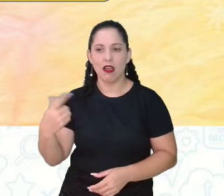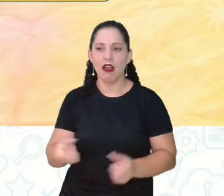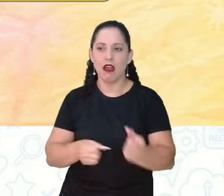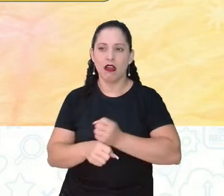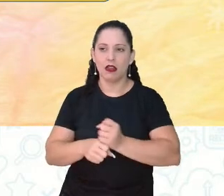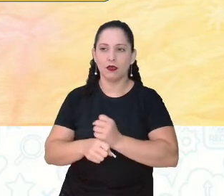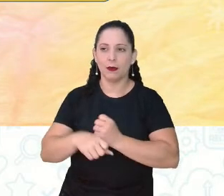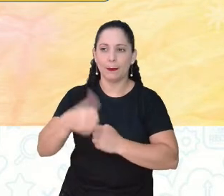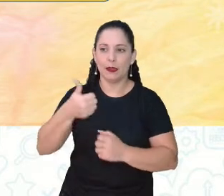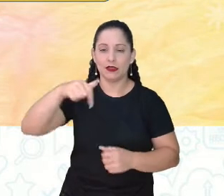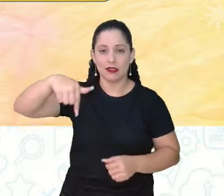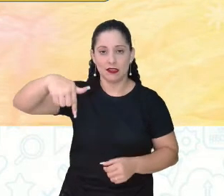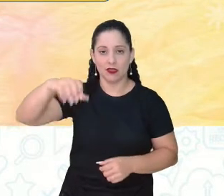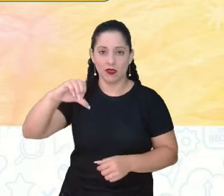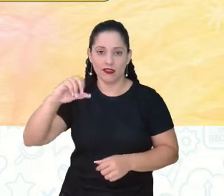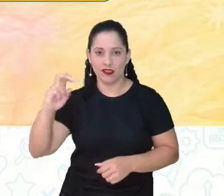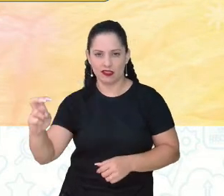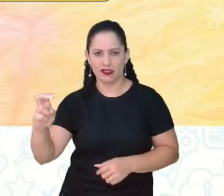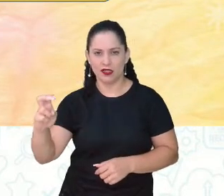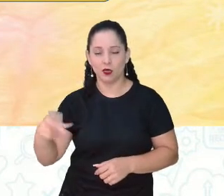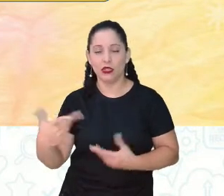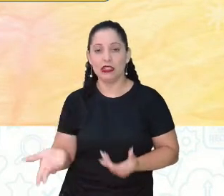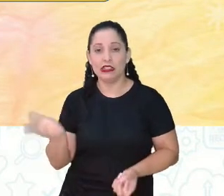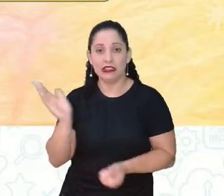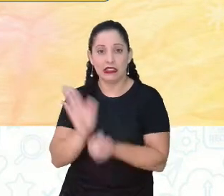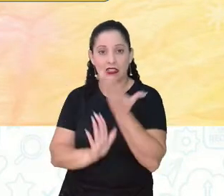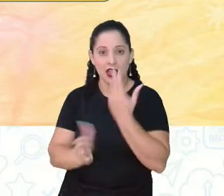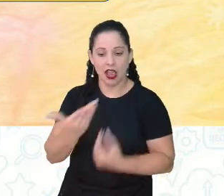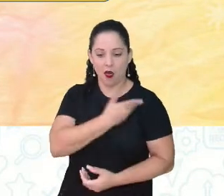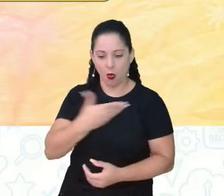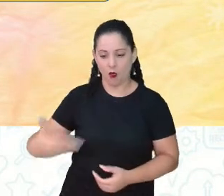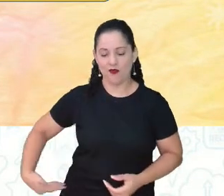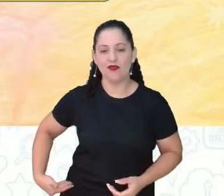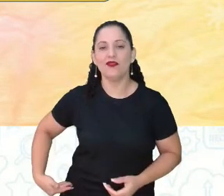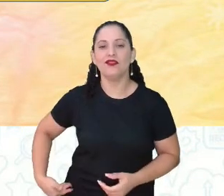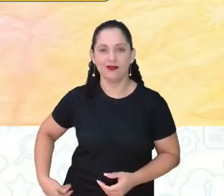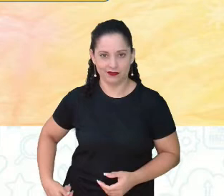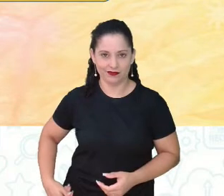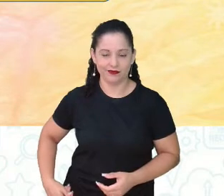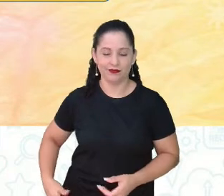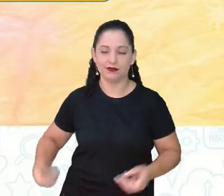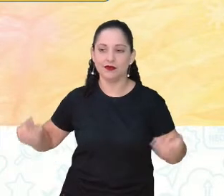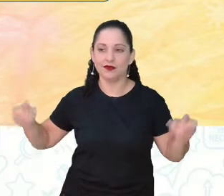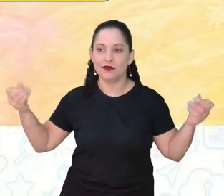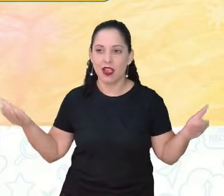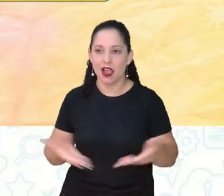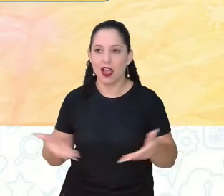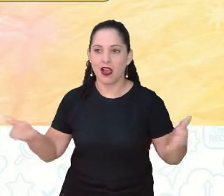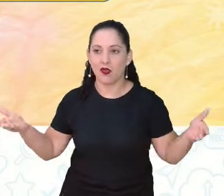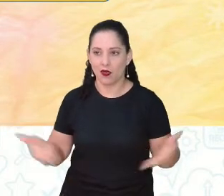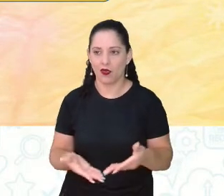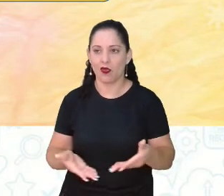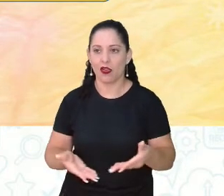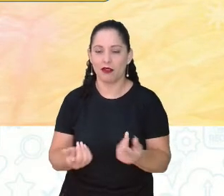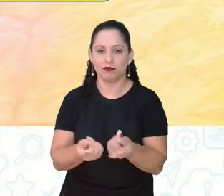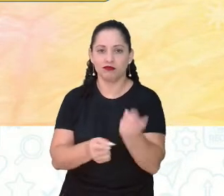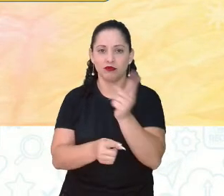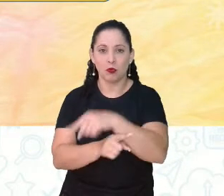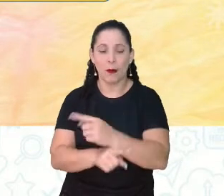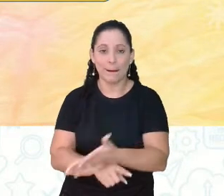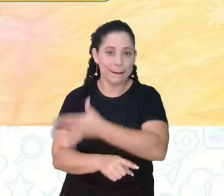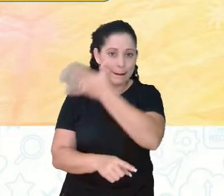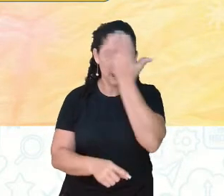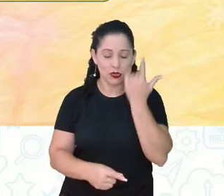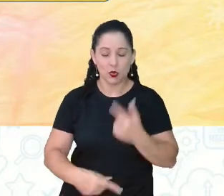de governo, né, república. Porém, passou agora a mão do diretório, de um diretório,